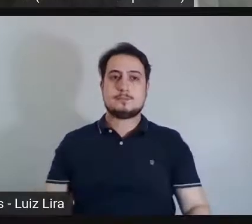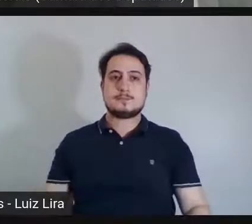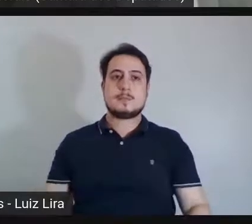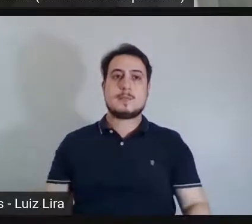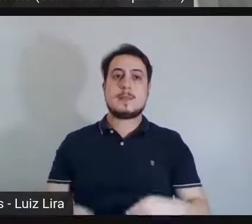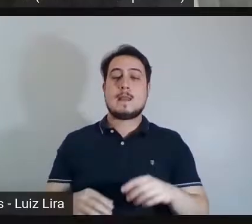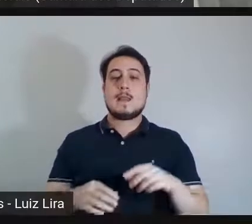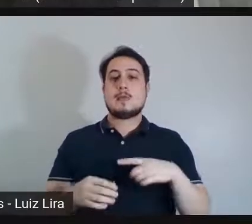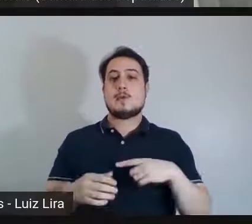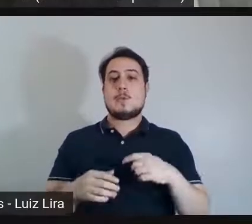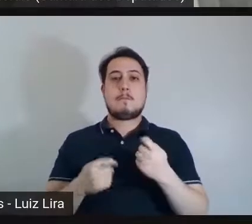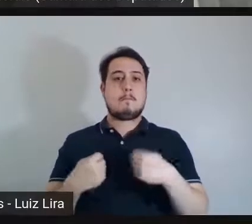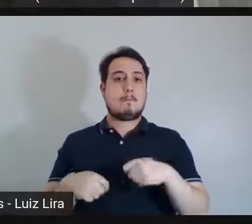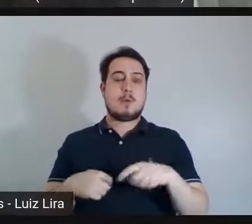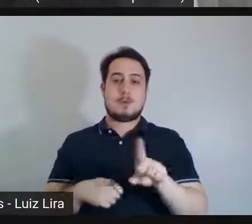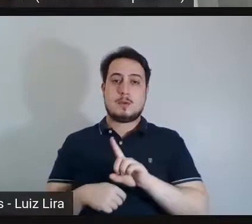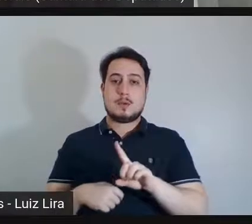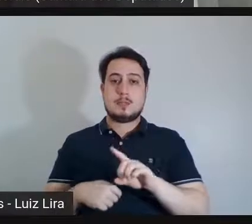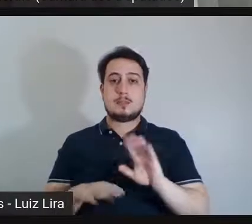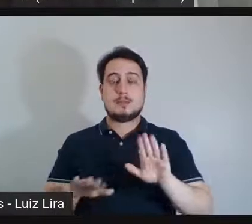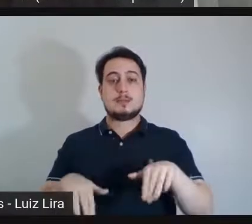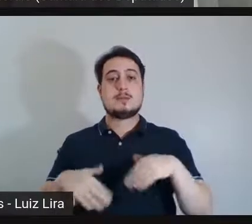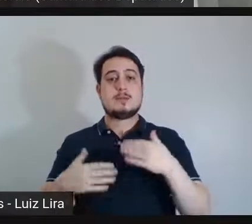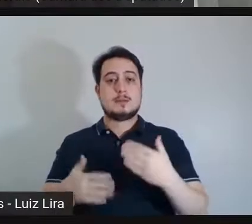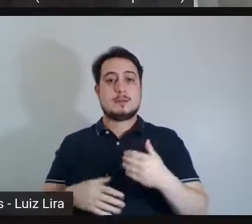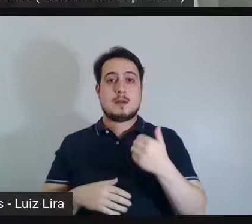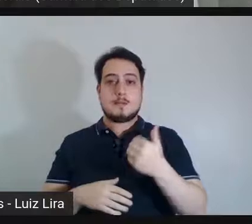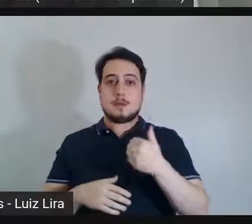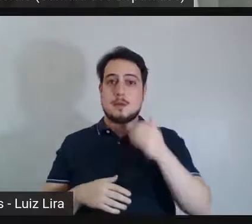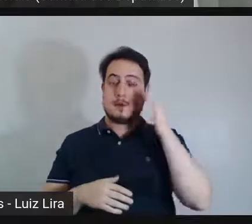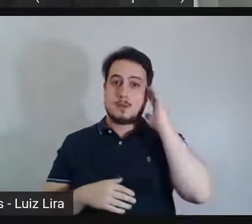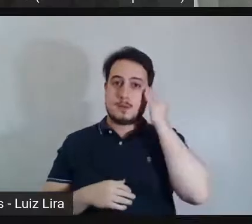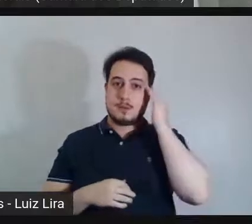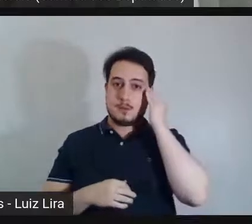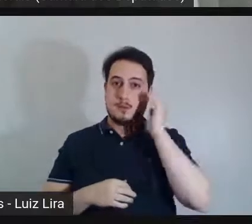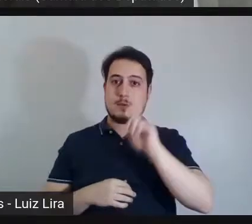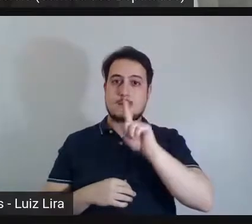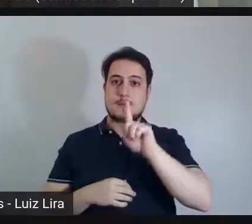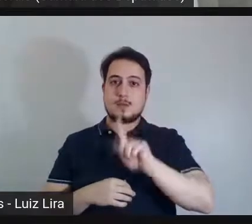Não importava isso. Então, primeiro dependia da gestão